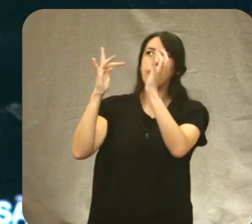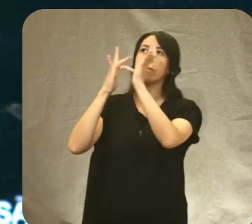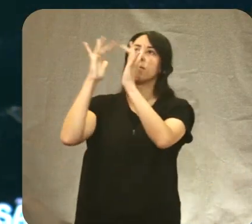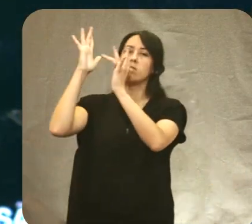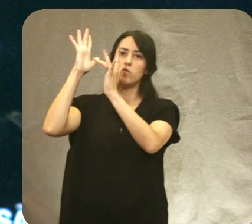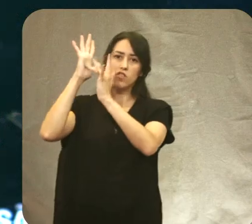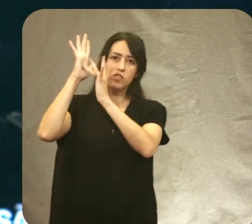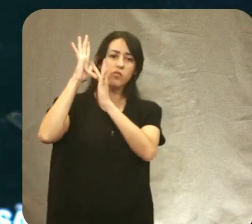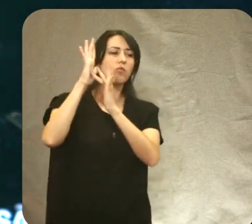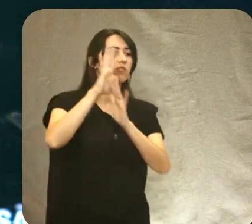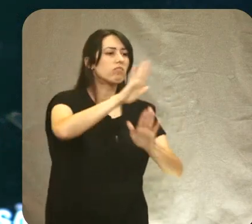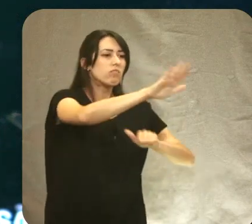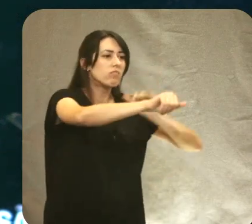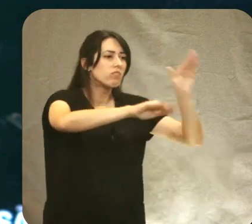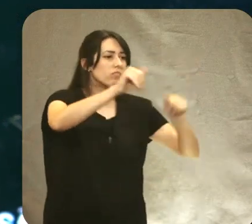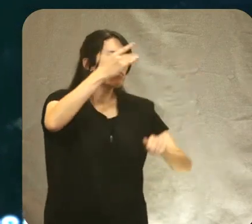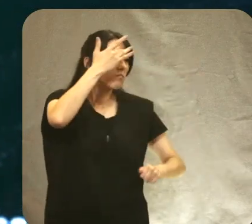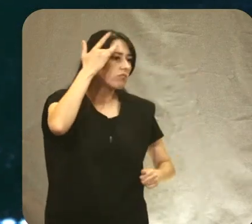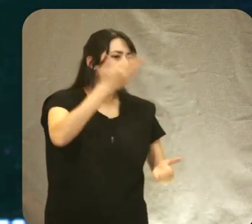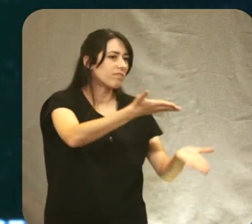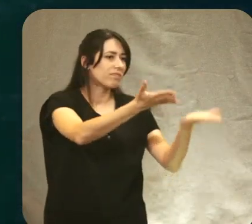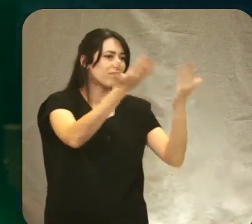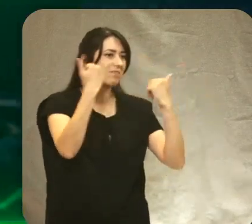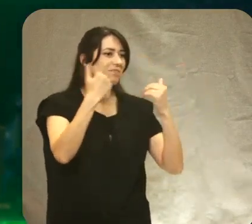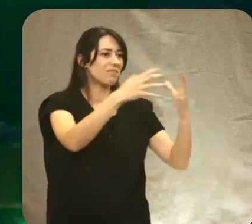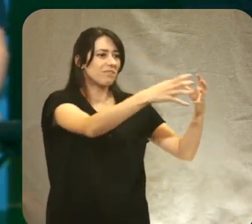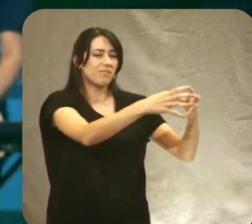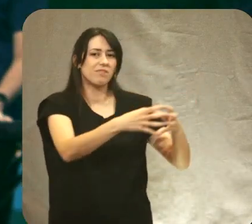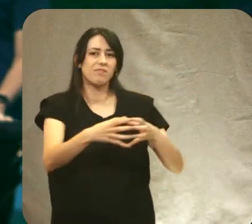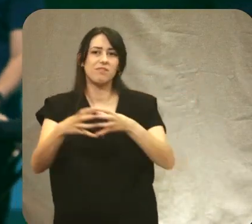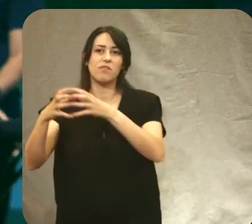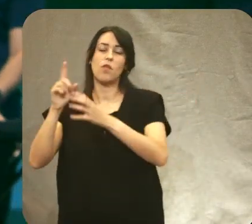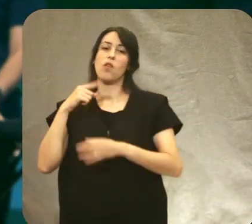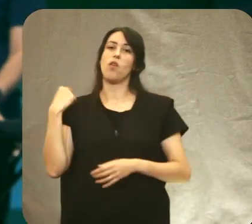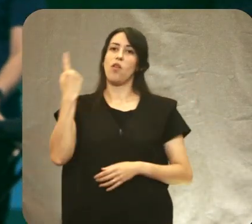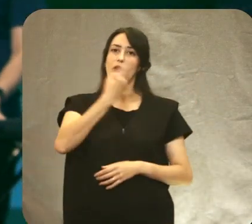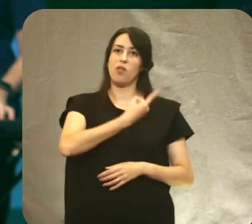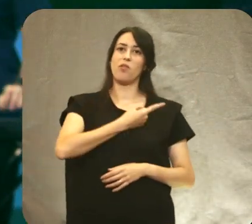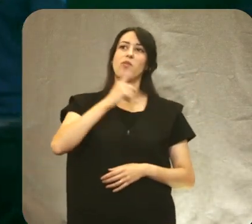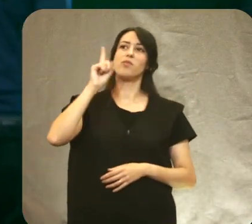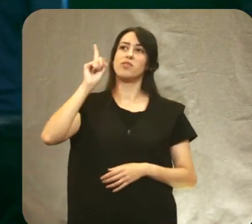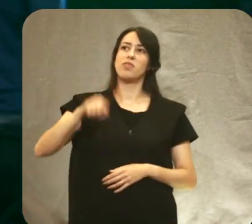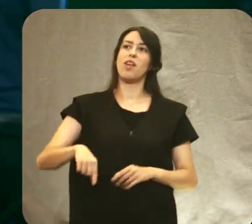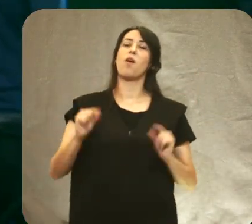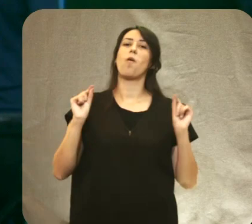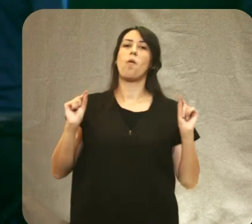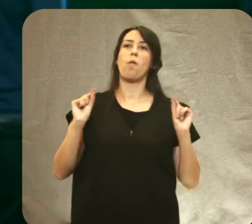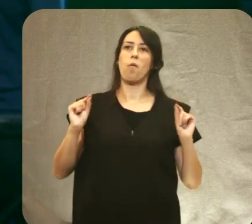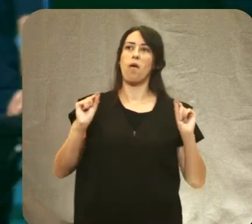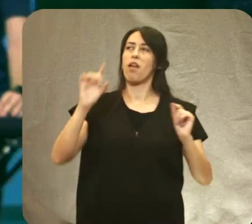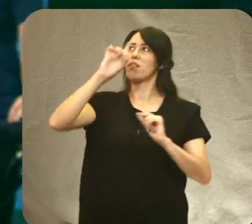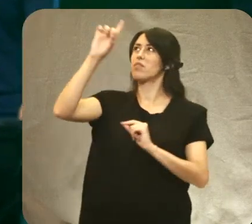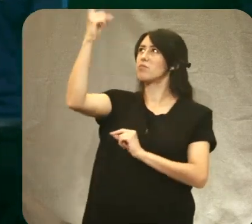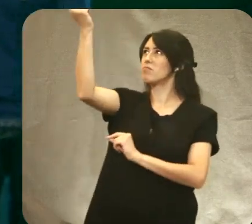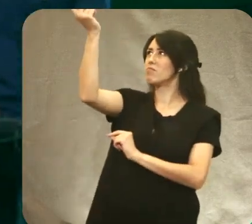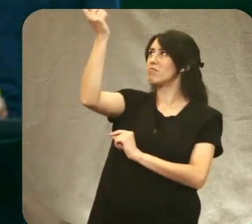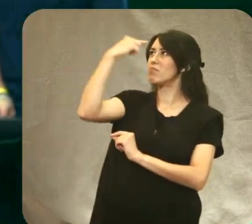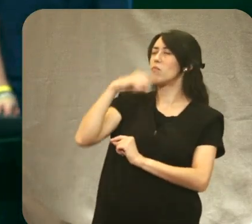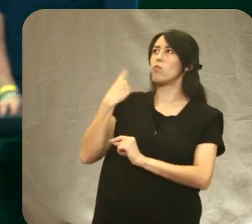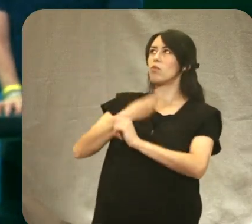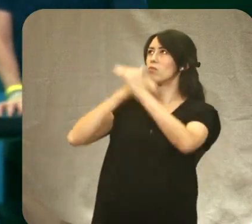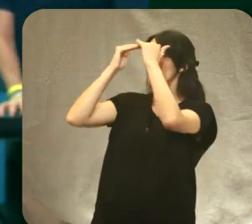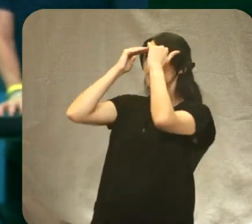consigo cativo o cativeiro. Nos tornamos, sim, aqueles que são governados por ele. Estamos debaixo do